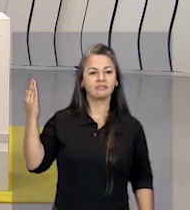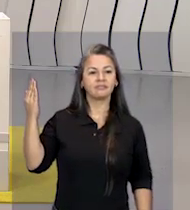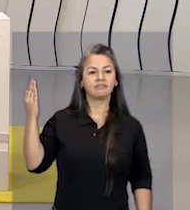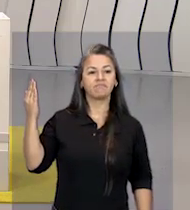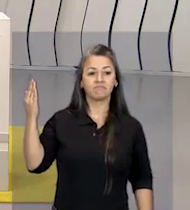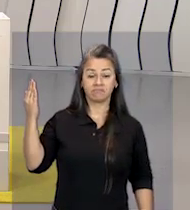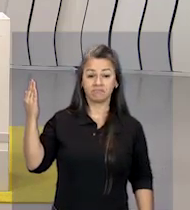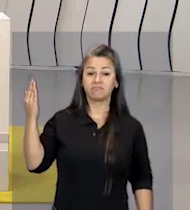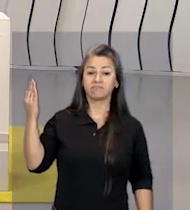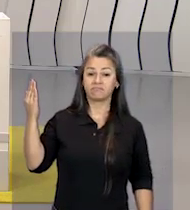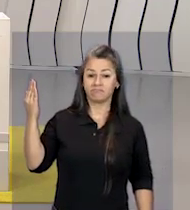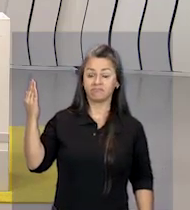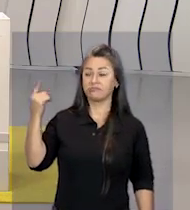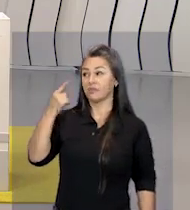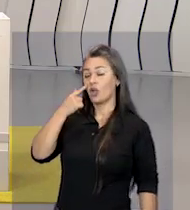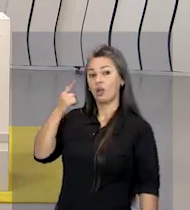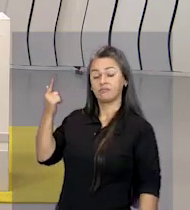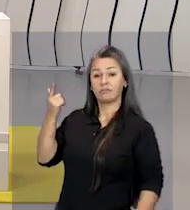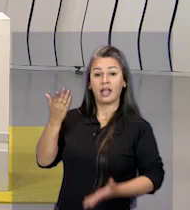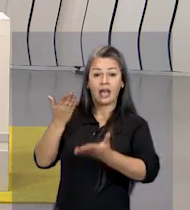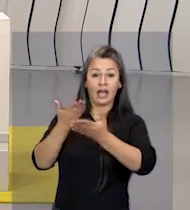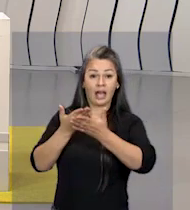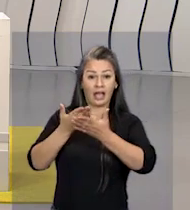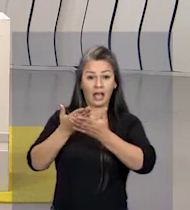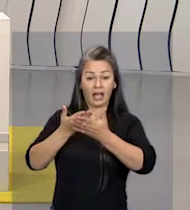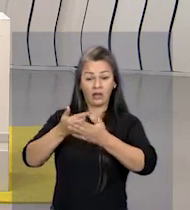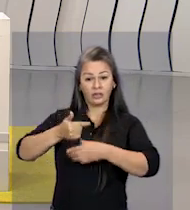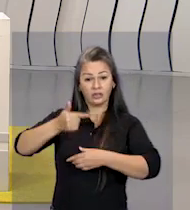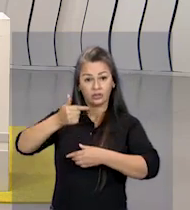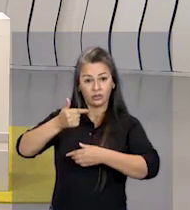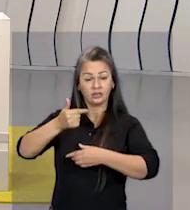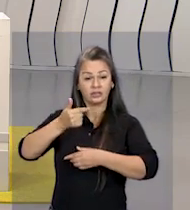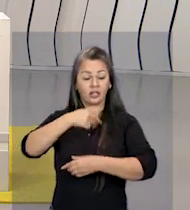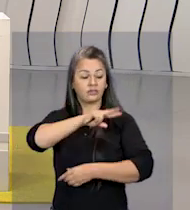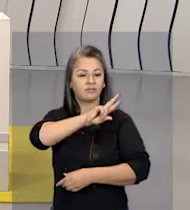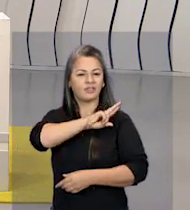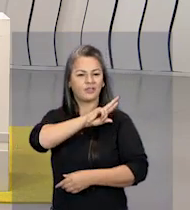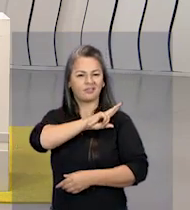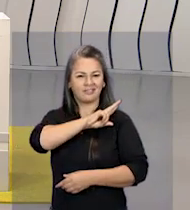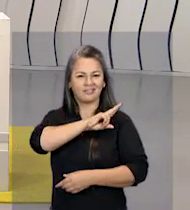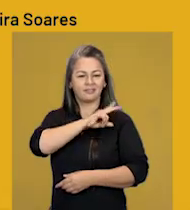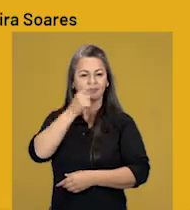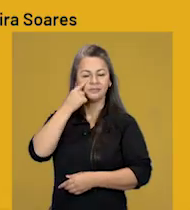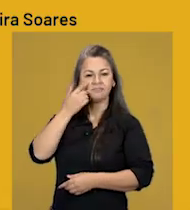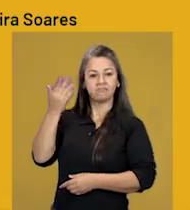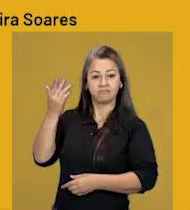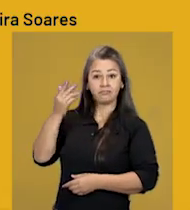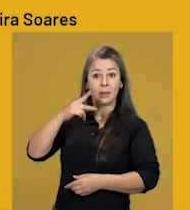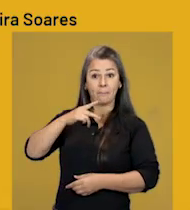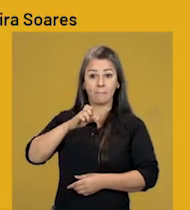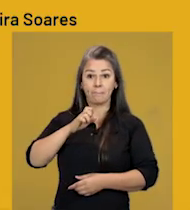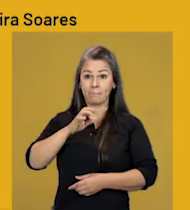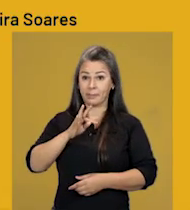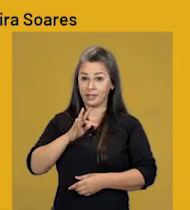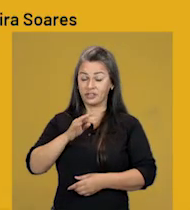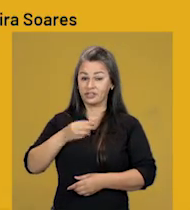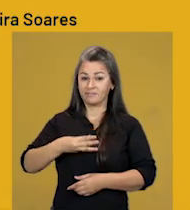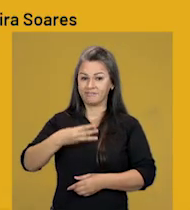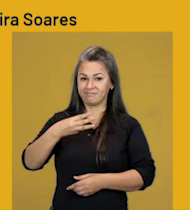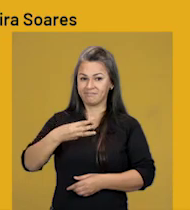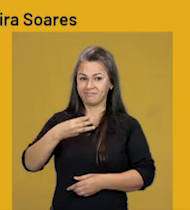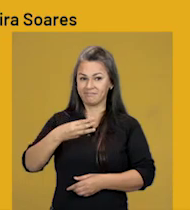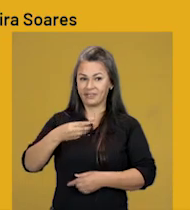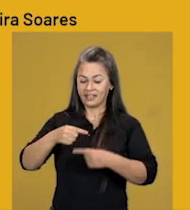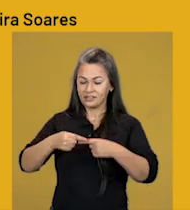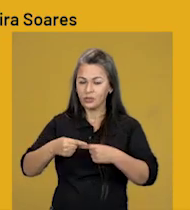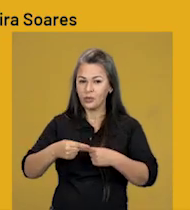Então, essa é a nossa aula do segundo ano do ensino médio. Iremos trabalhar o PET 3, é a nossa segunda aula do PET